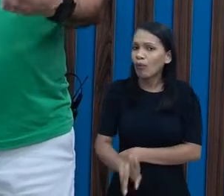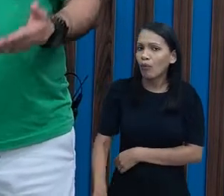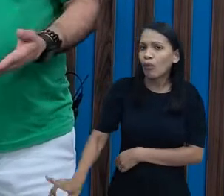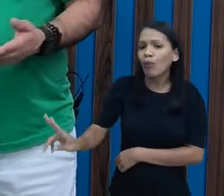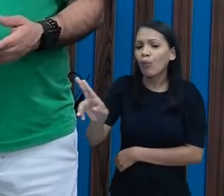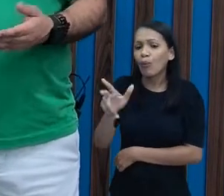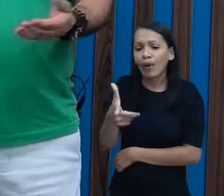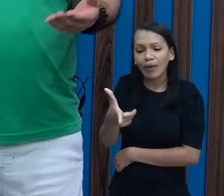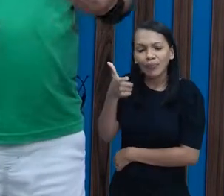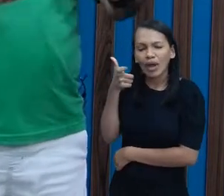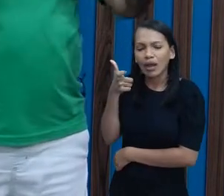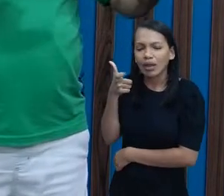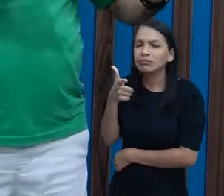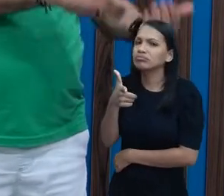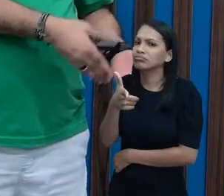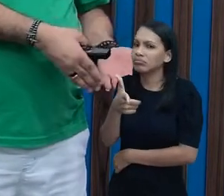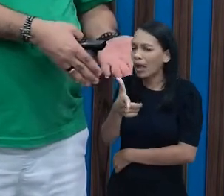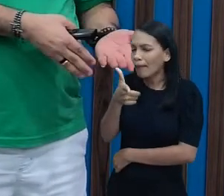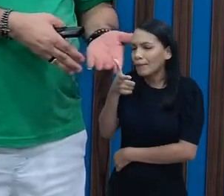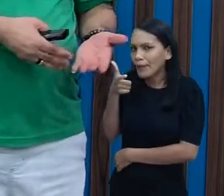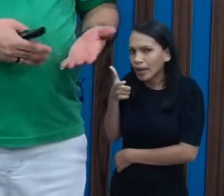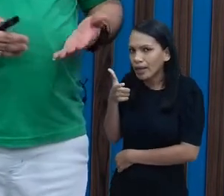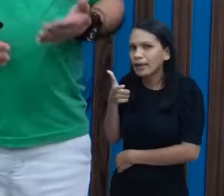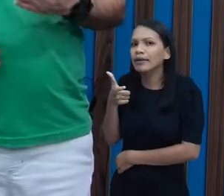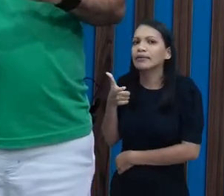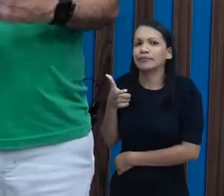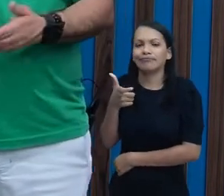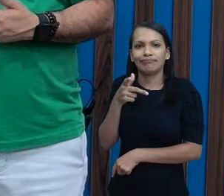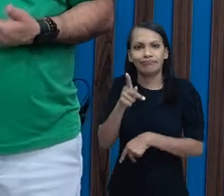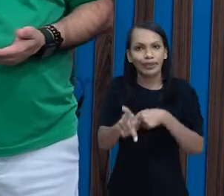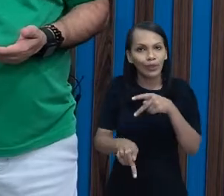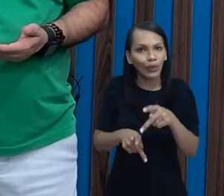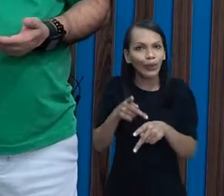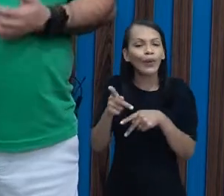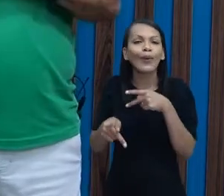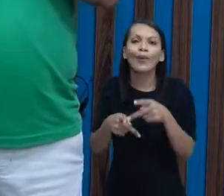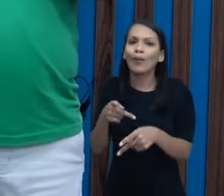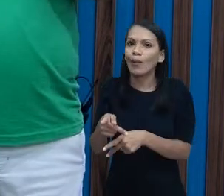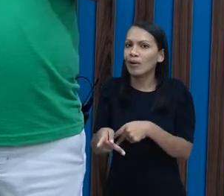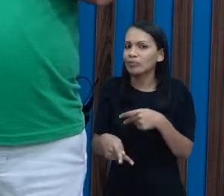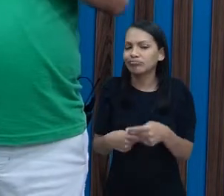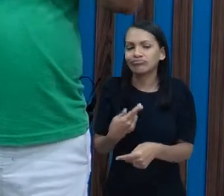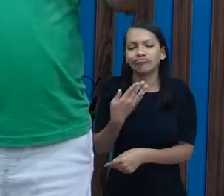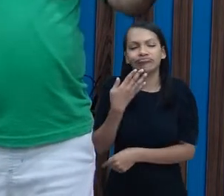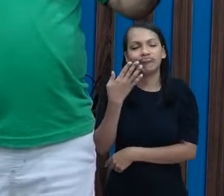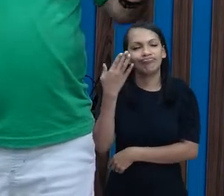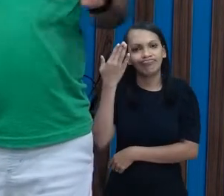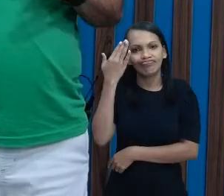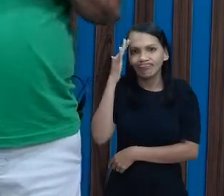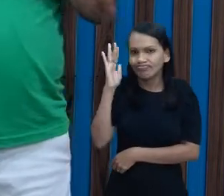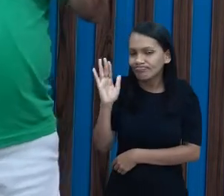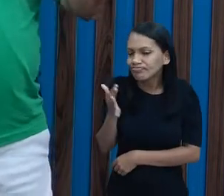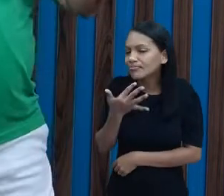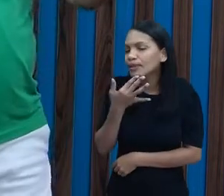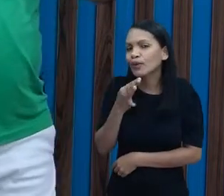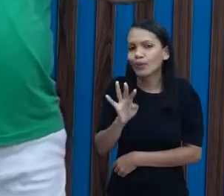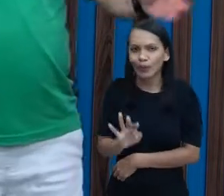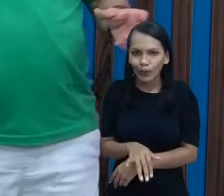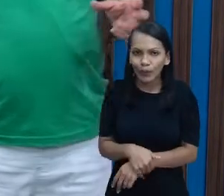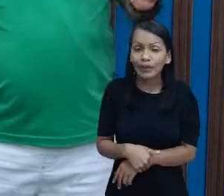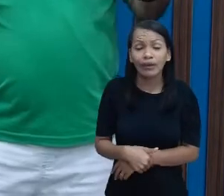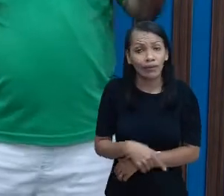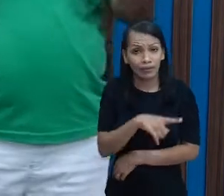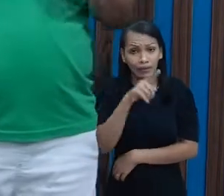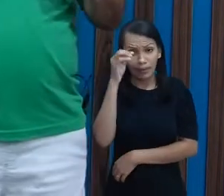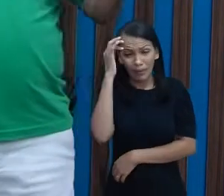de fogo, que os povos originários eles não dominavam. Então, imagine, né, numa